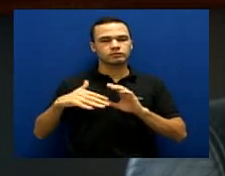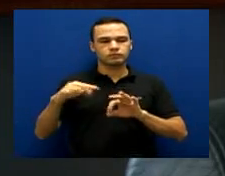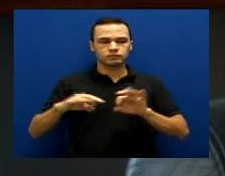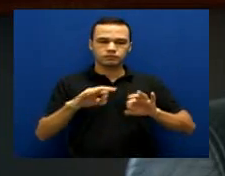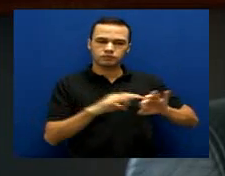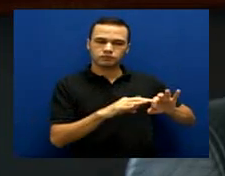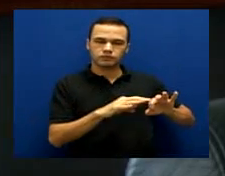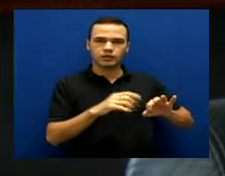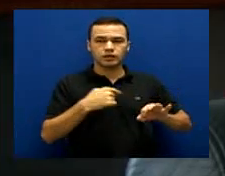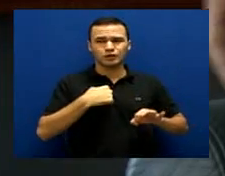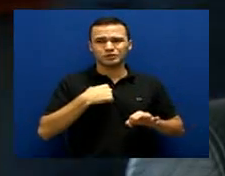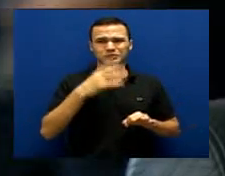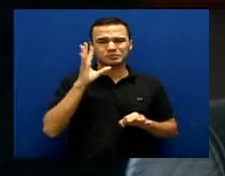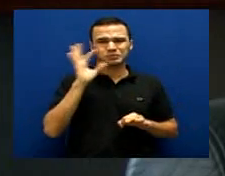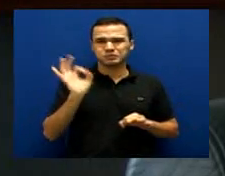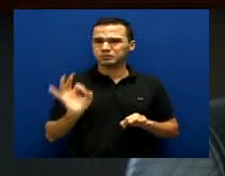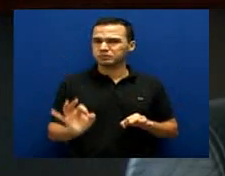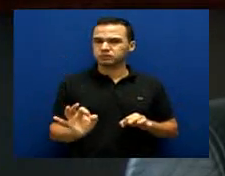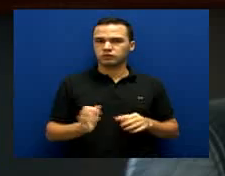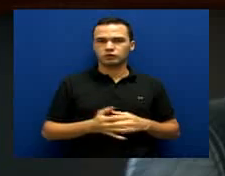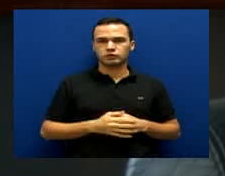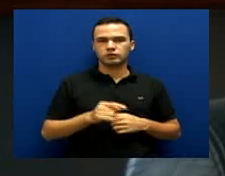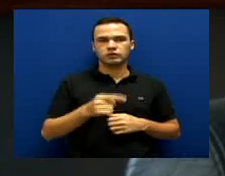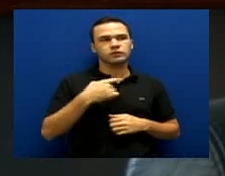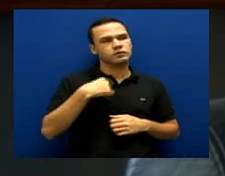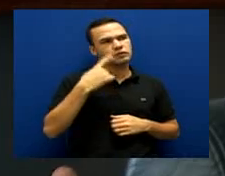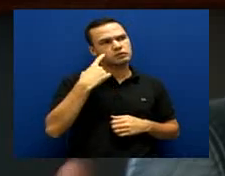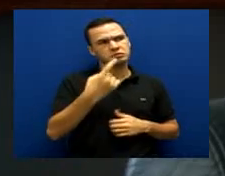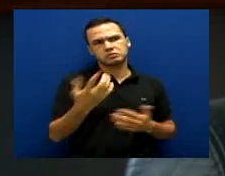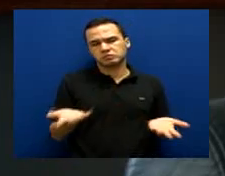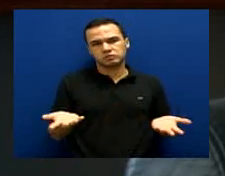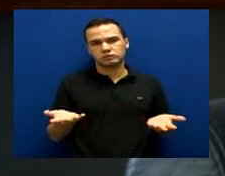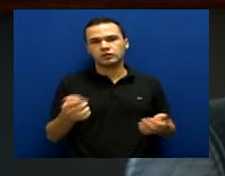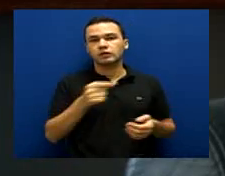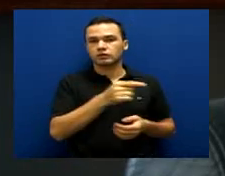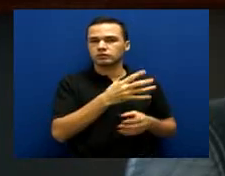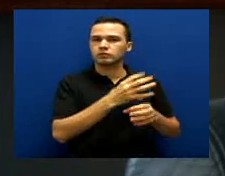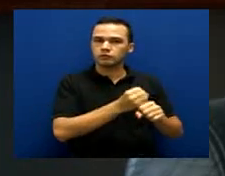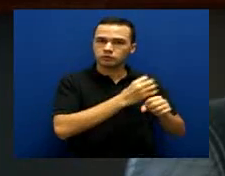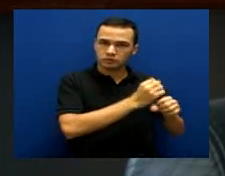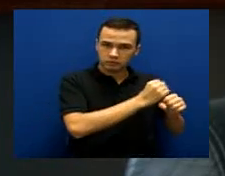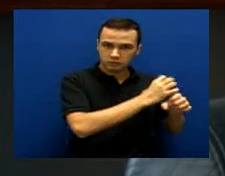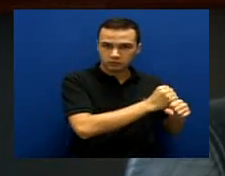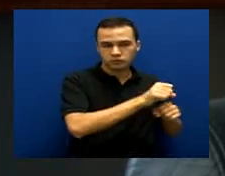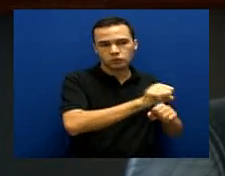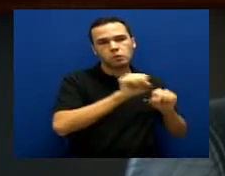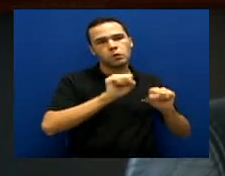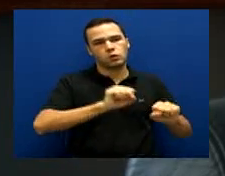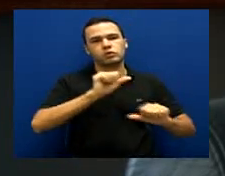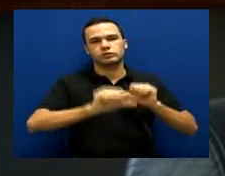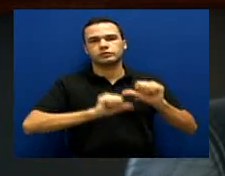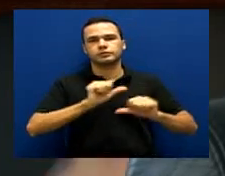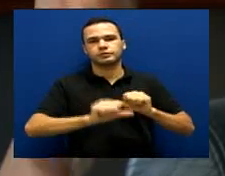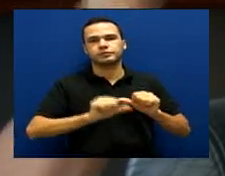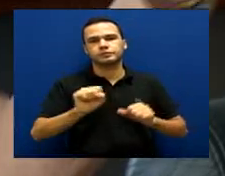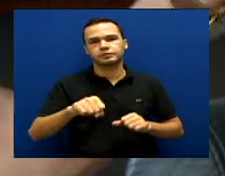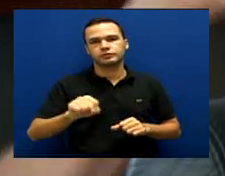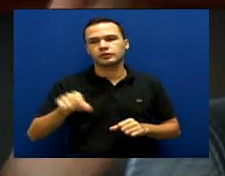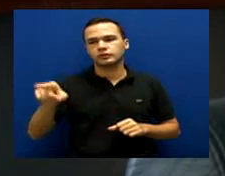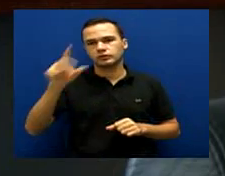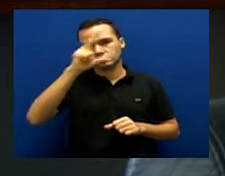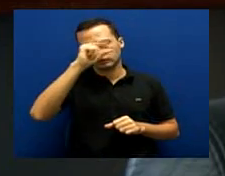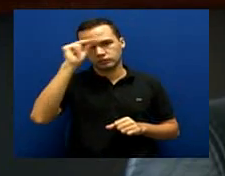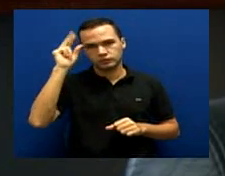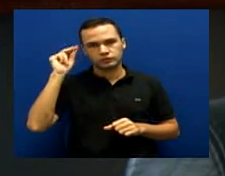isso eu não entendo como é que isso não aparece então esses números eu perguntei podem ser mudados sim na medida em que o prefeito